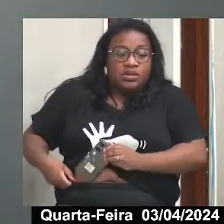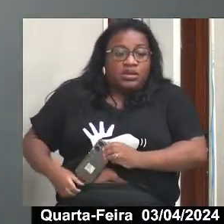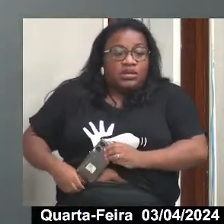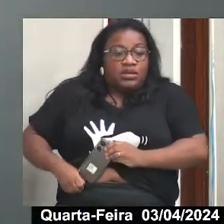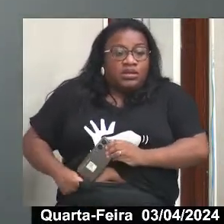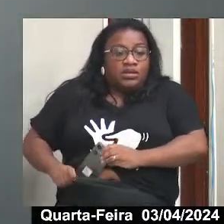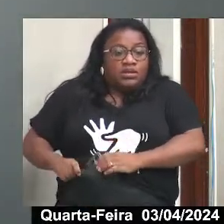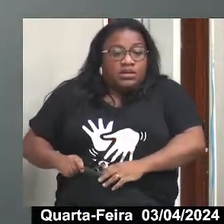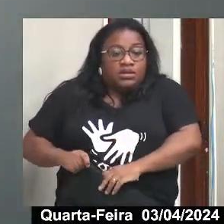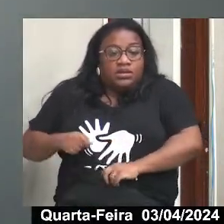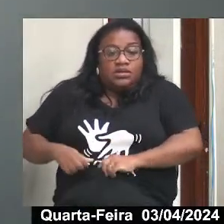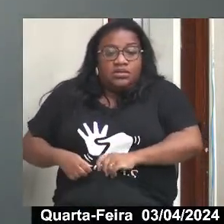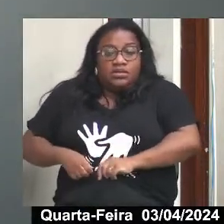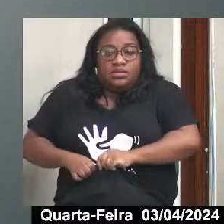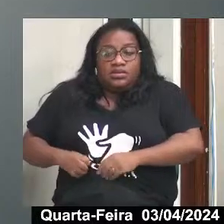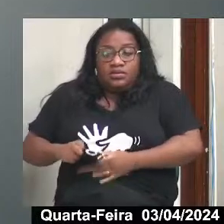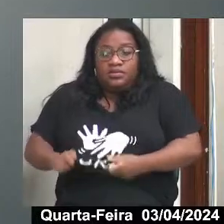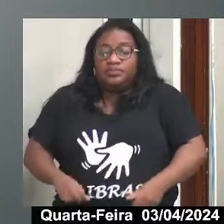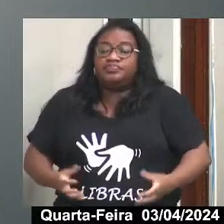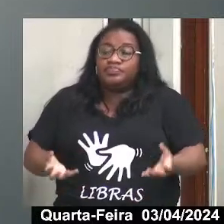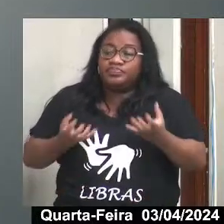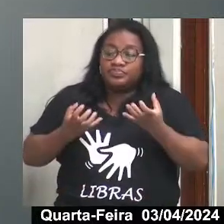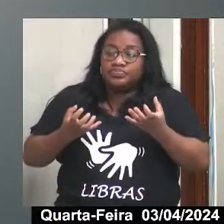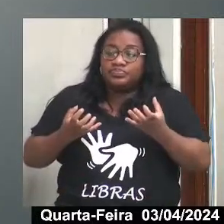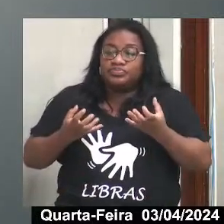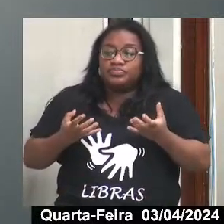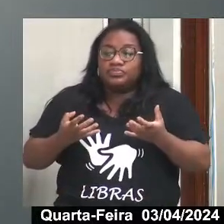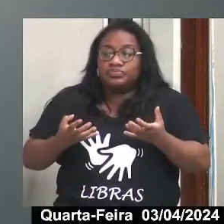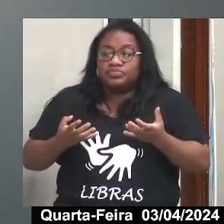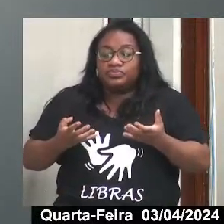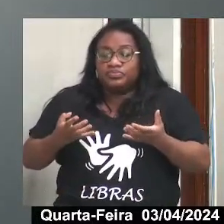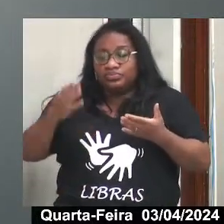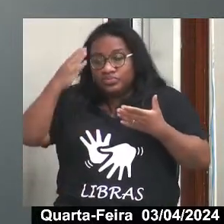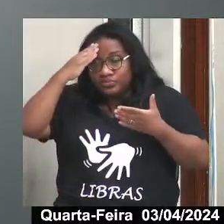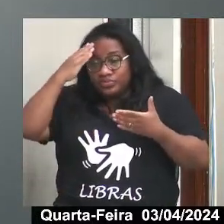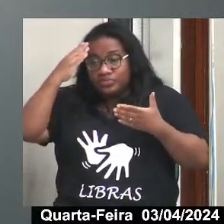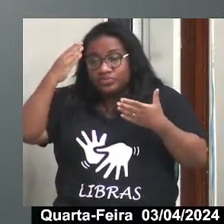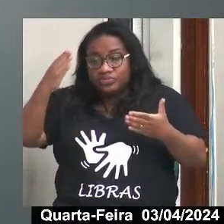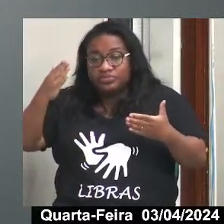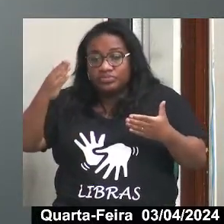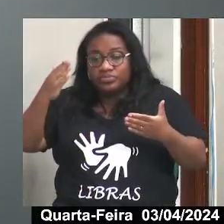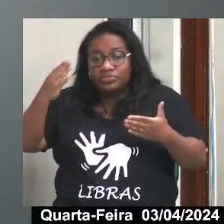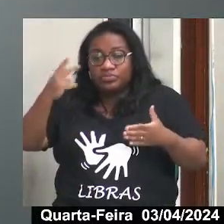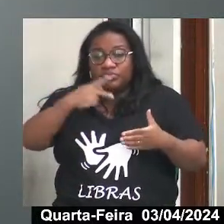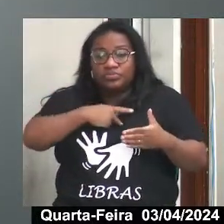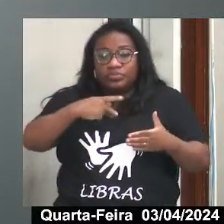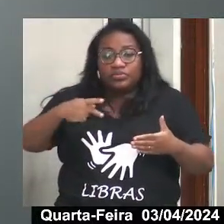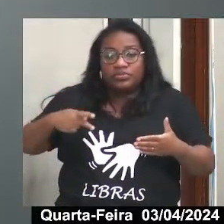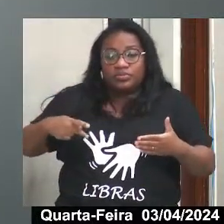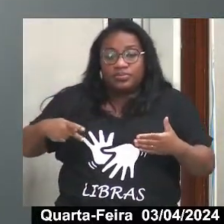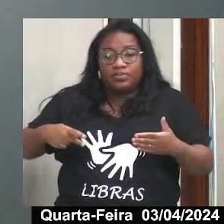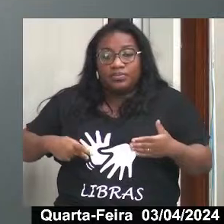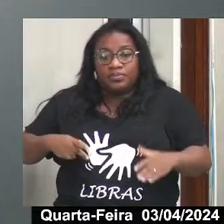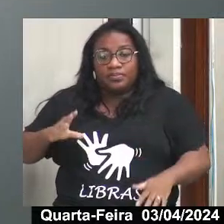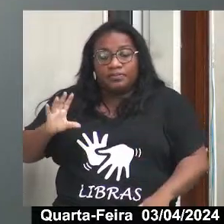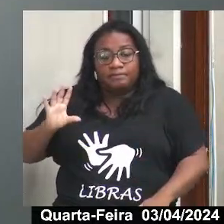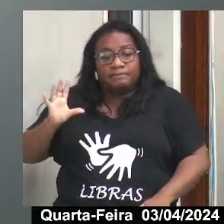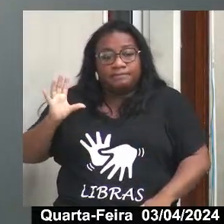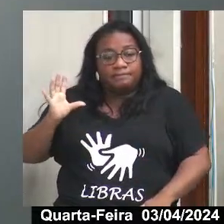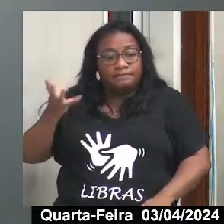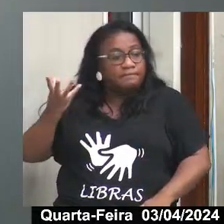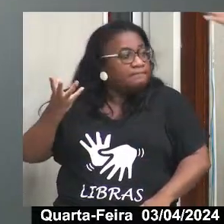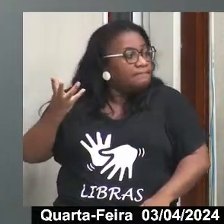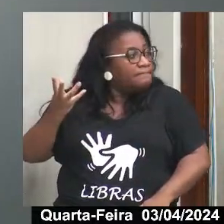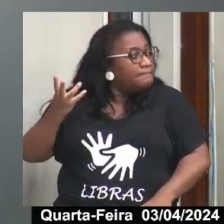cumprimentar a mídia presente aqui em nome do Jonas e o Maico, voto certo. Senhor presidente, eu acho